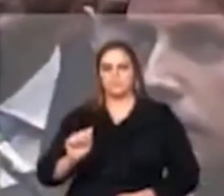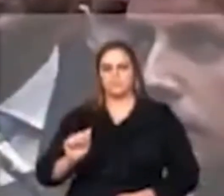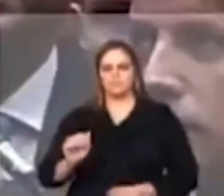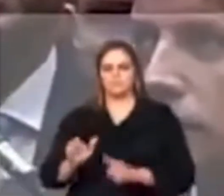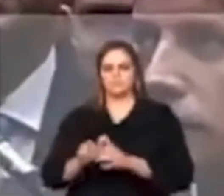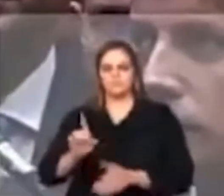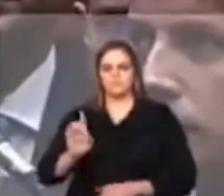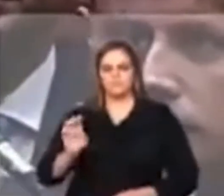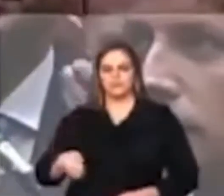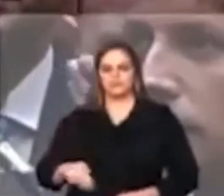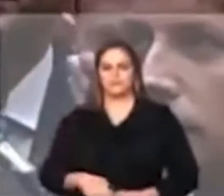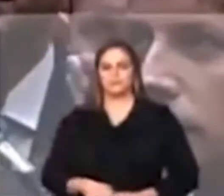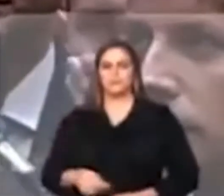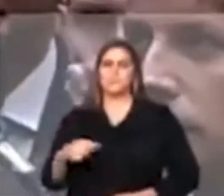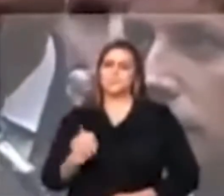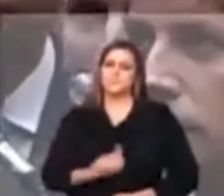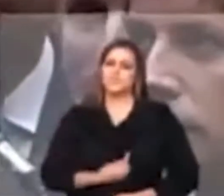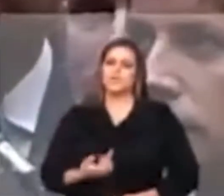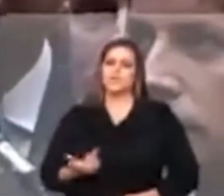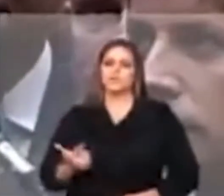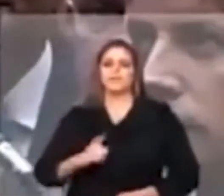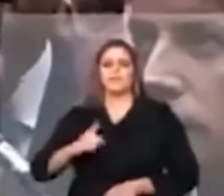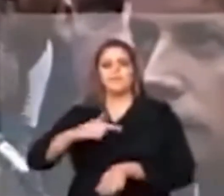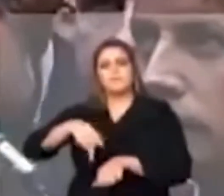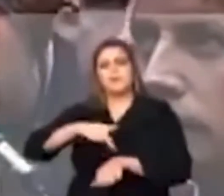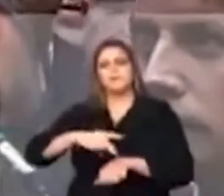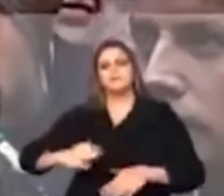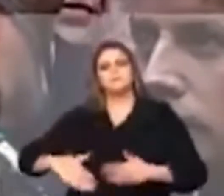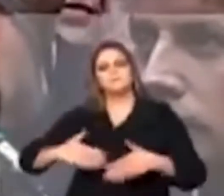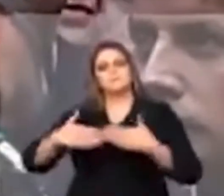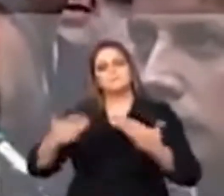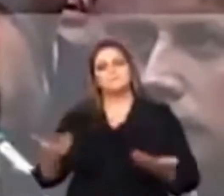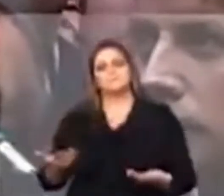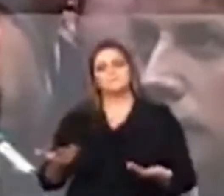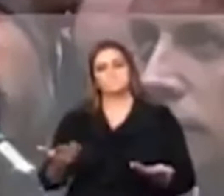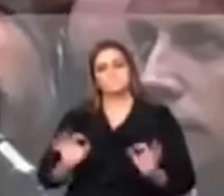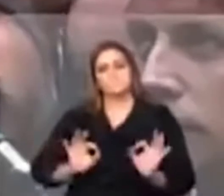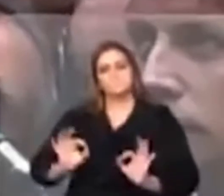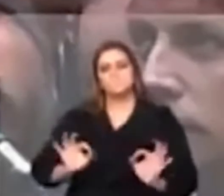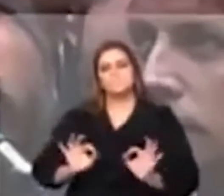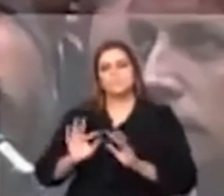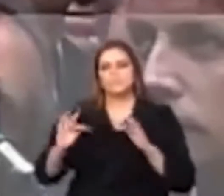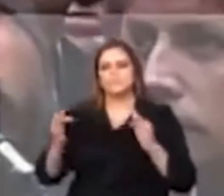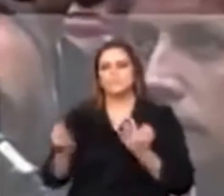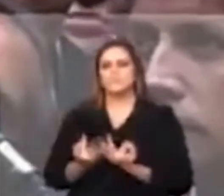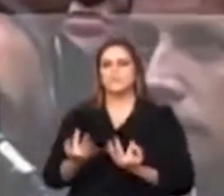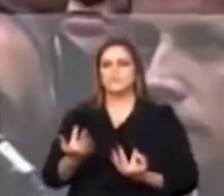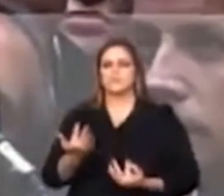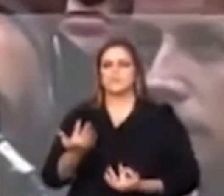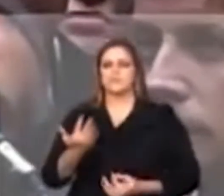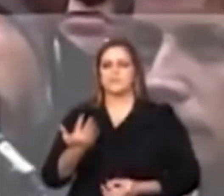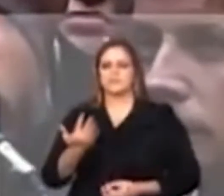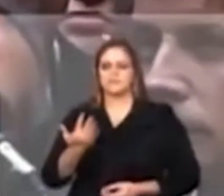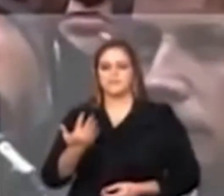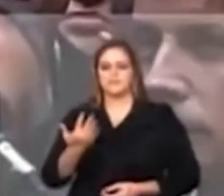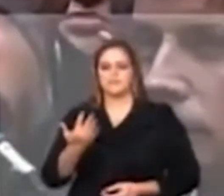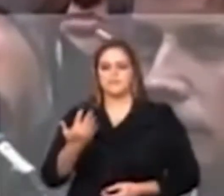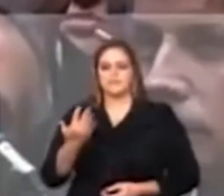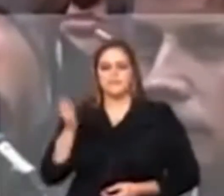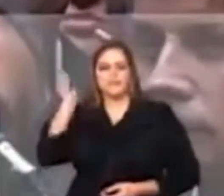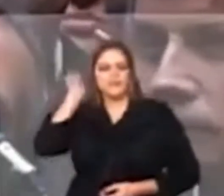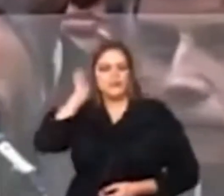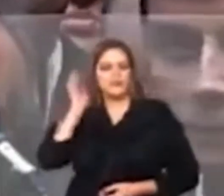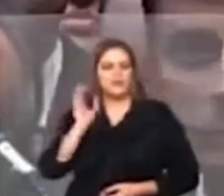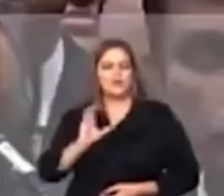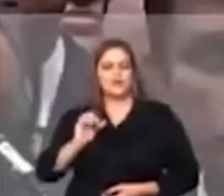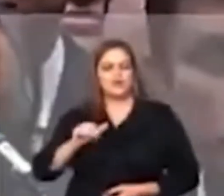temos um país para construir. Por causa das famílias, por causa de Campo Grande, a morena mais linda do